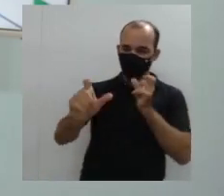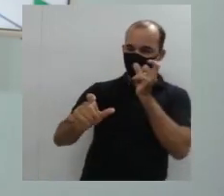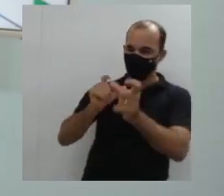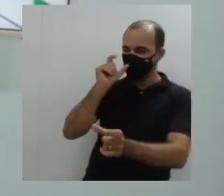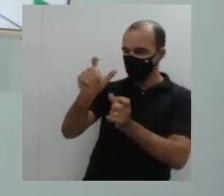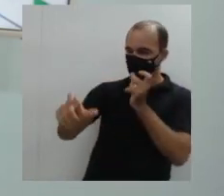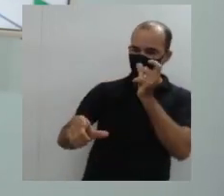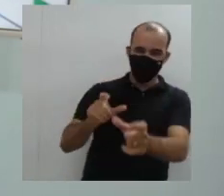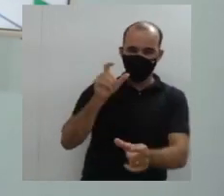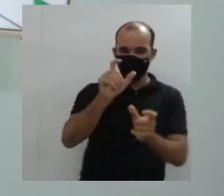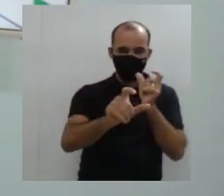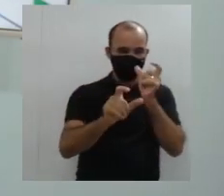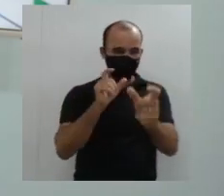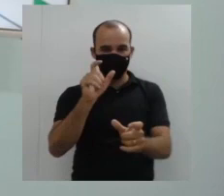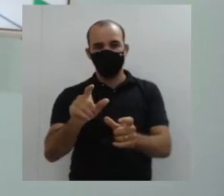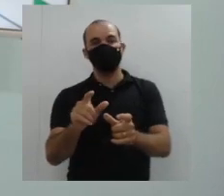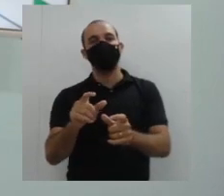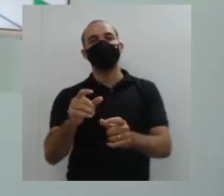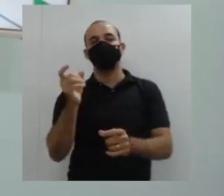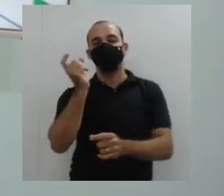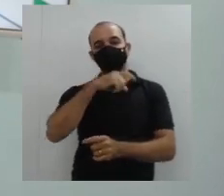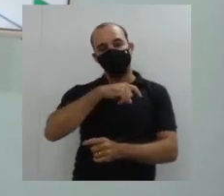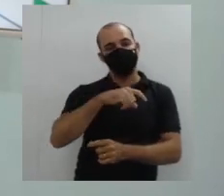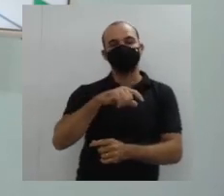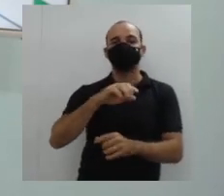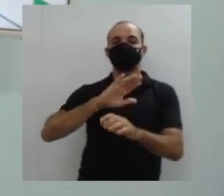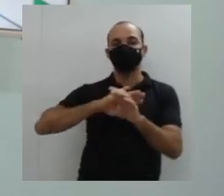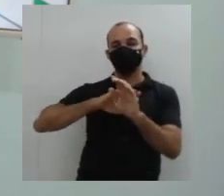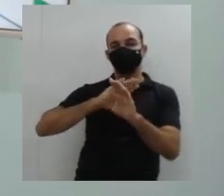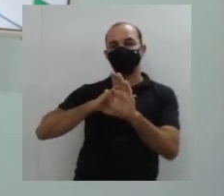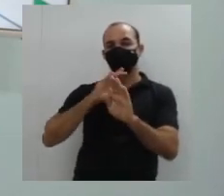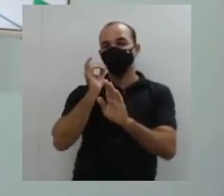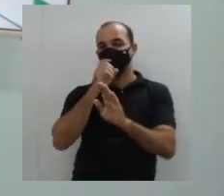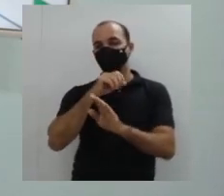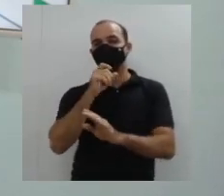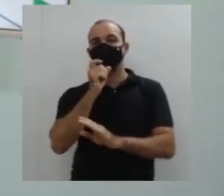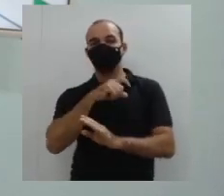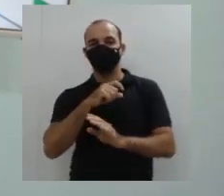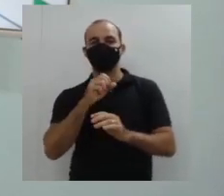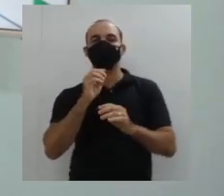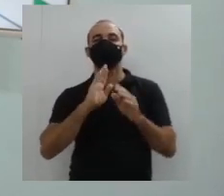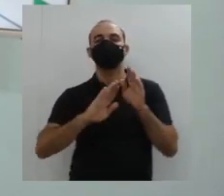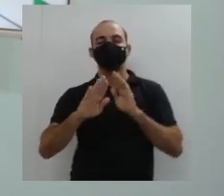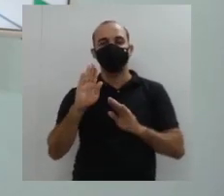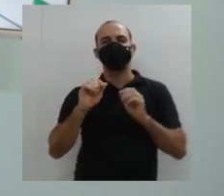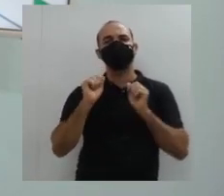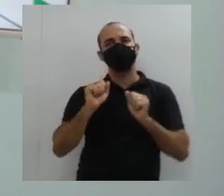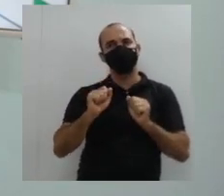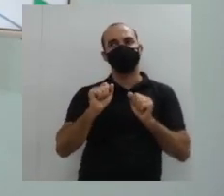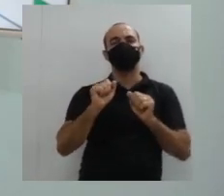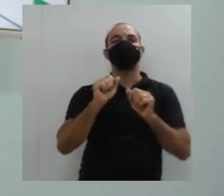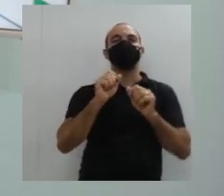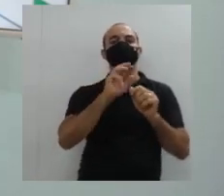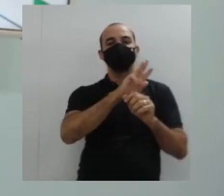aqui, porque nós temos o quê? O texto jornalístico, ele pode sair virtualmente, claro,